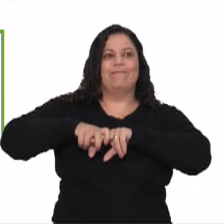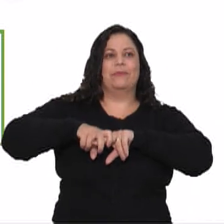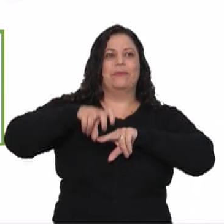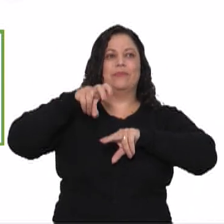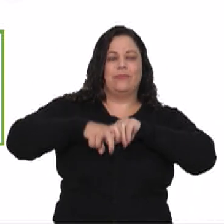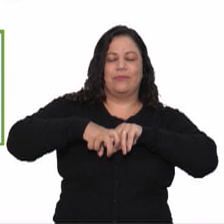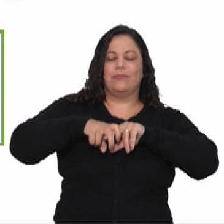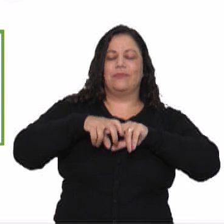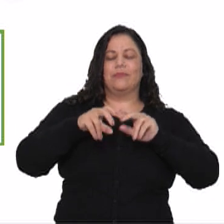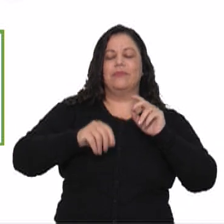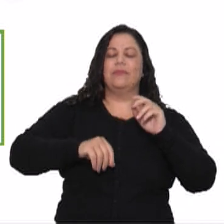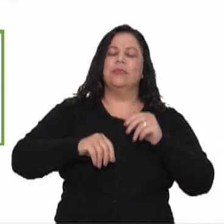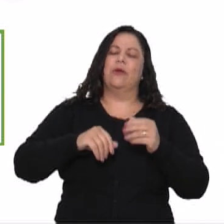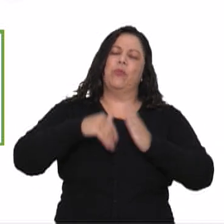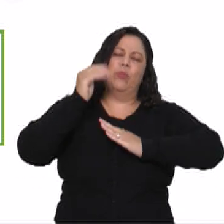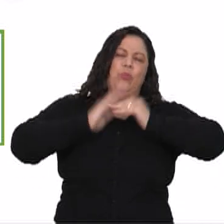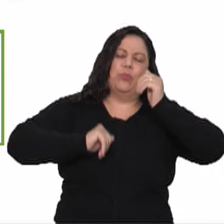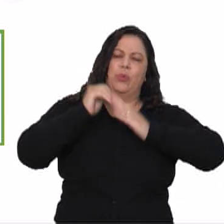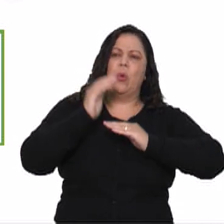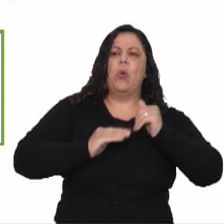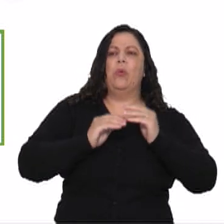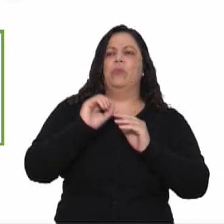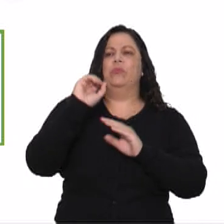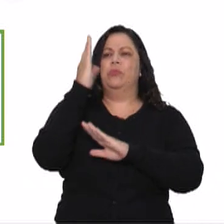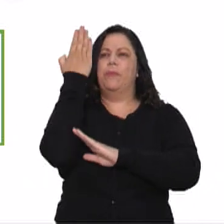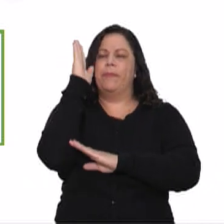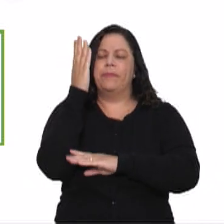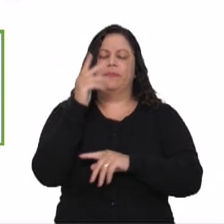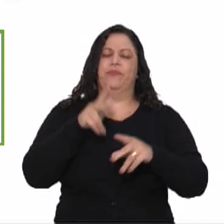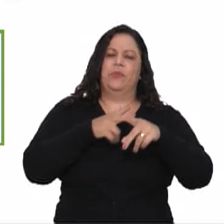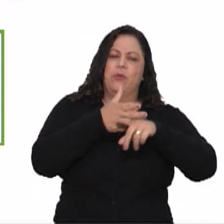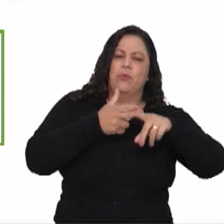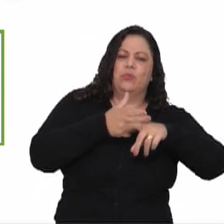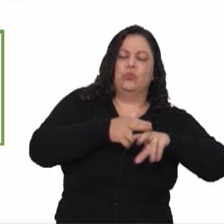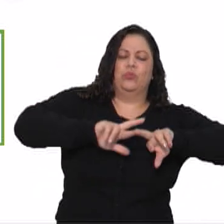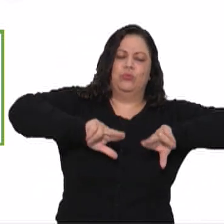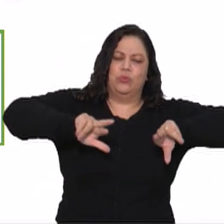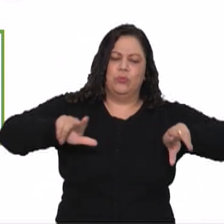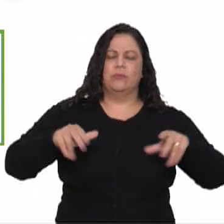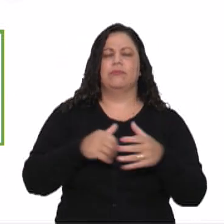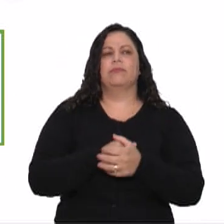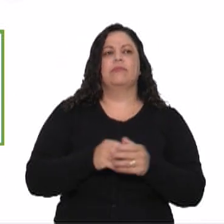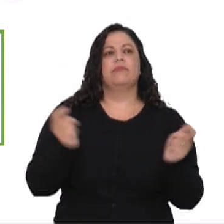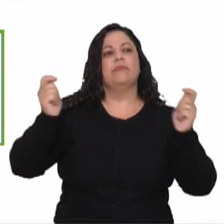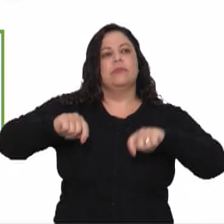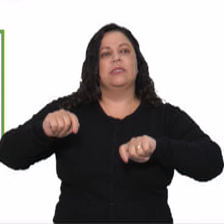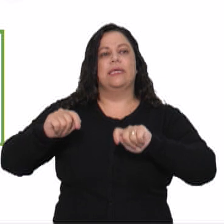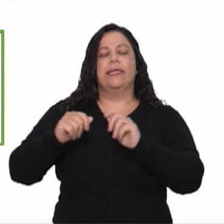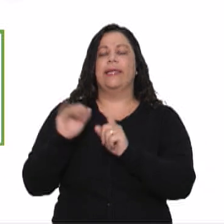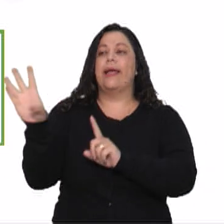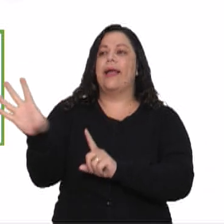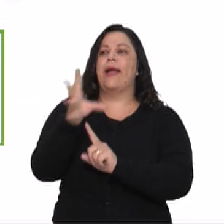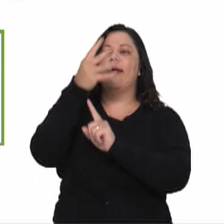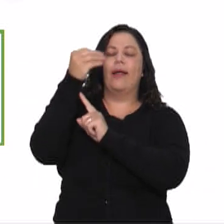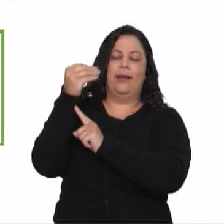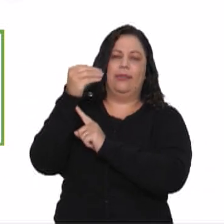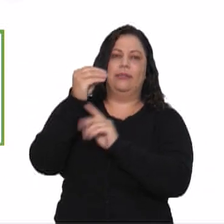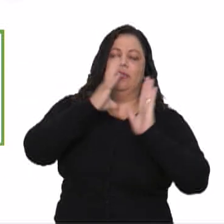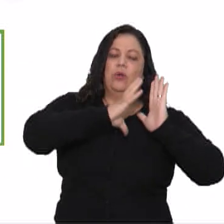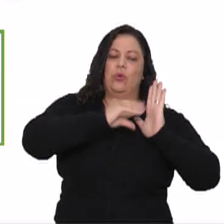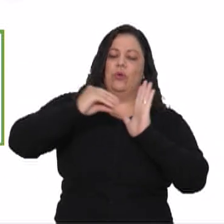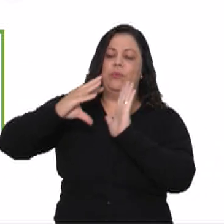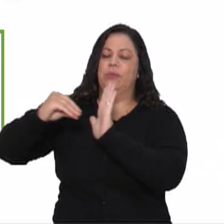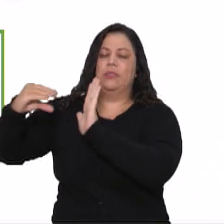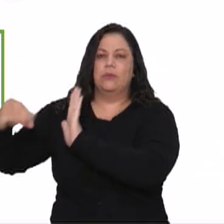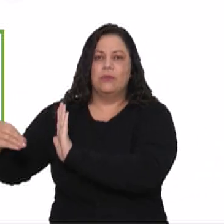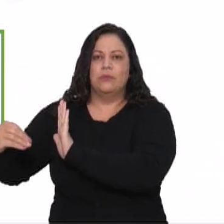um marceneiro, por um carpinteiro, e a arte como cópia da cópia. É nessa ideia de